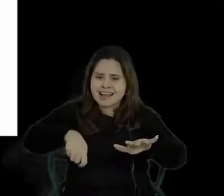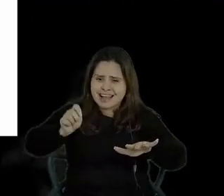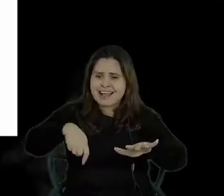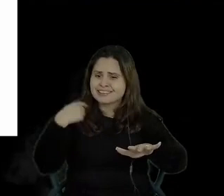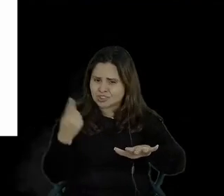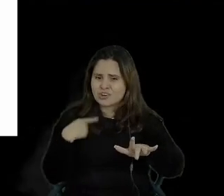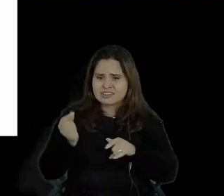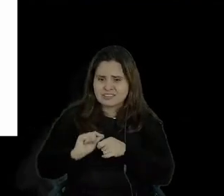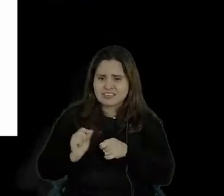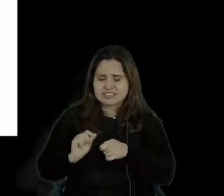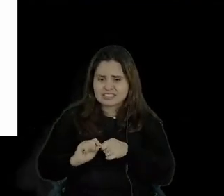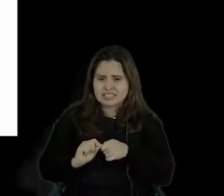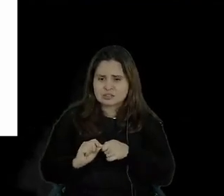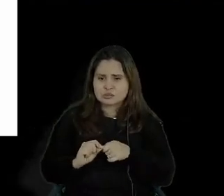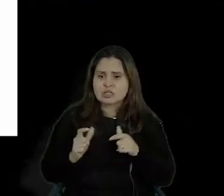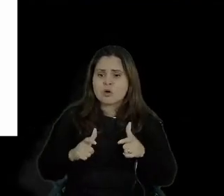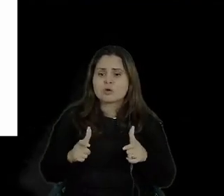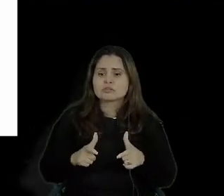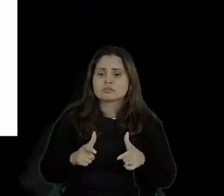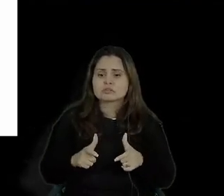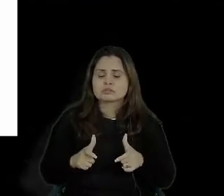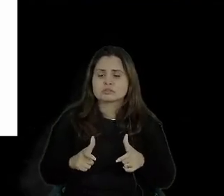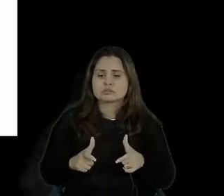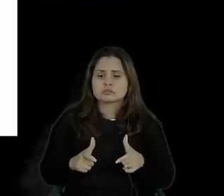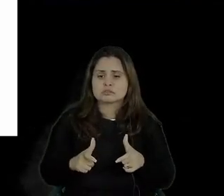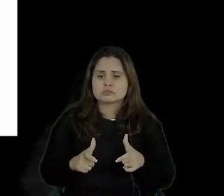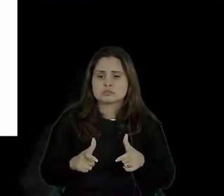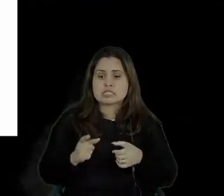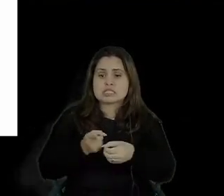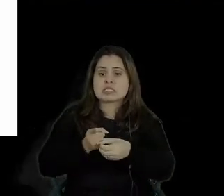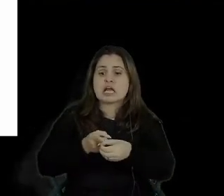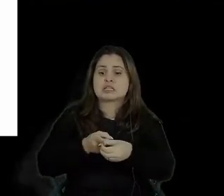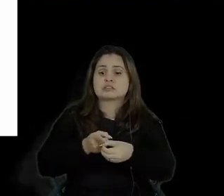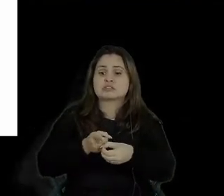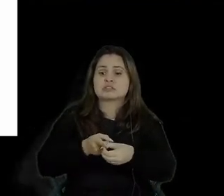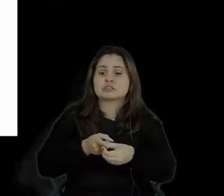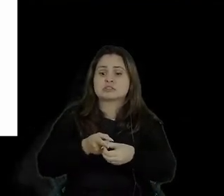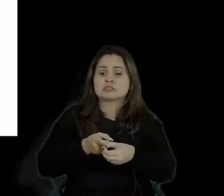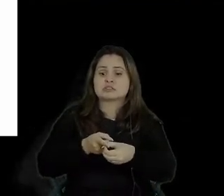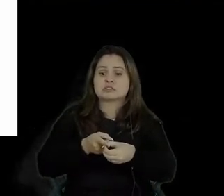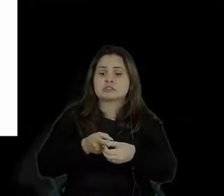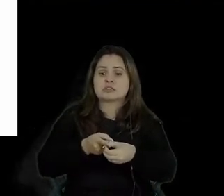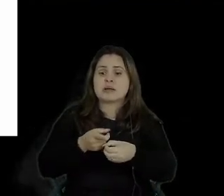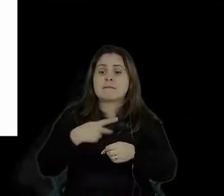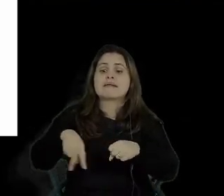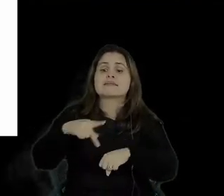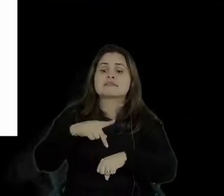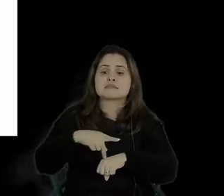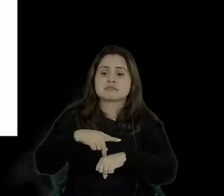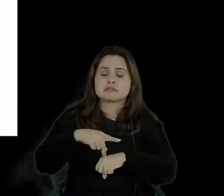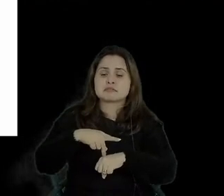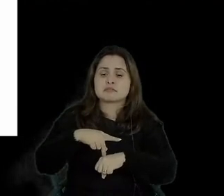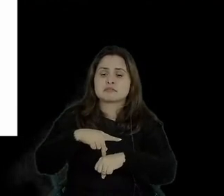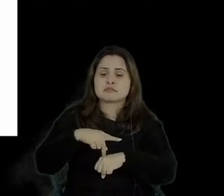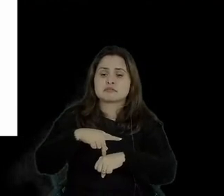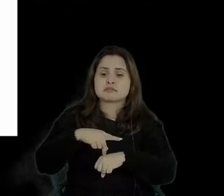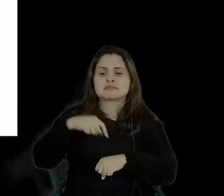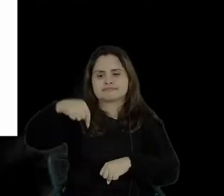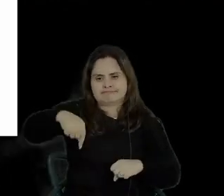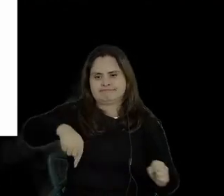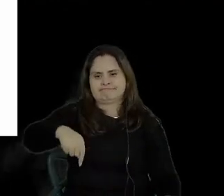O senhor sabe aonde que nós estamos fazendo isso? Sabe em que cidade nós estamos fazendo isso? Em que país nós estamos fazendo isso? Em